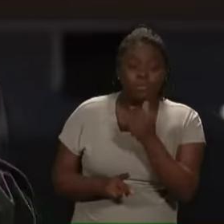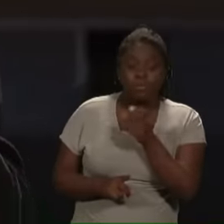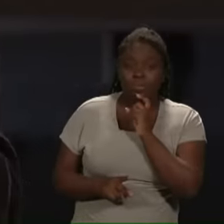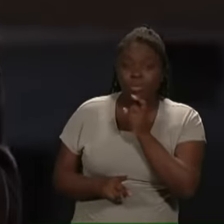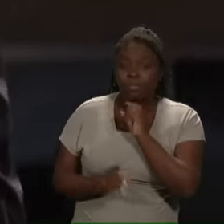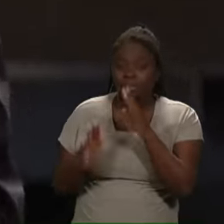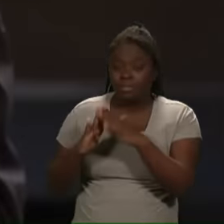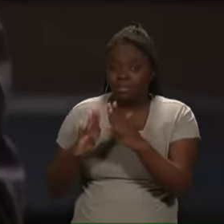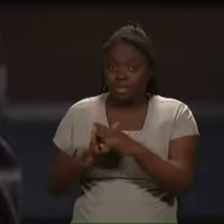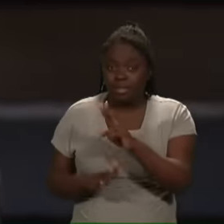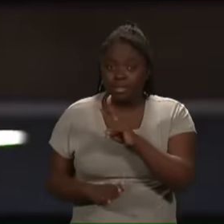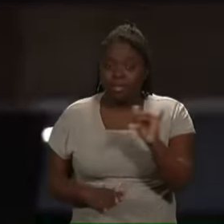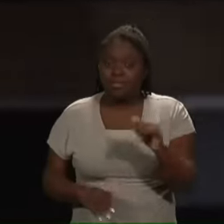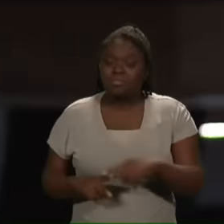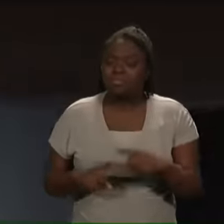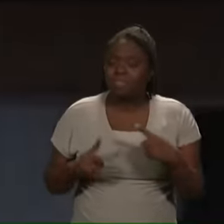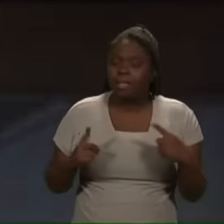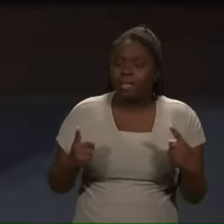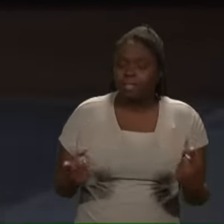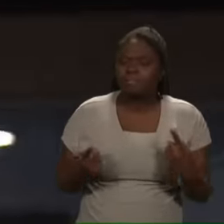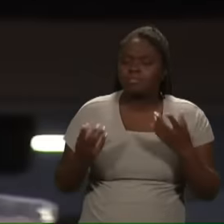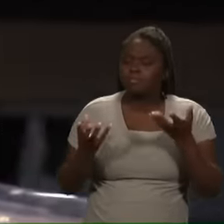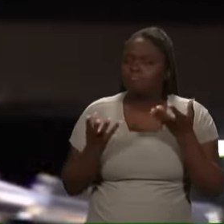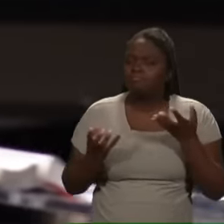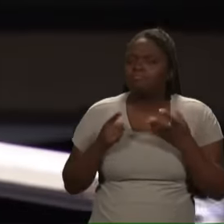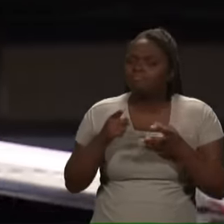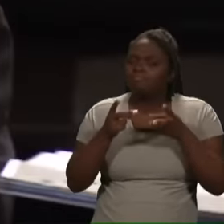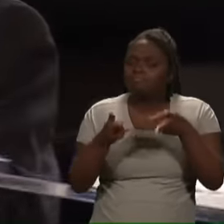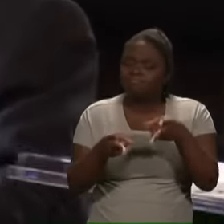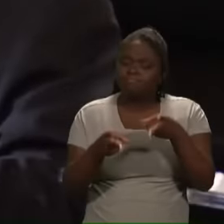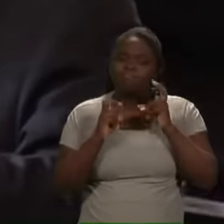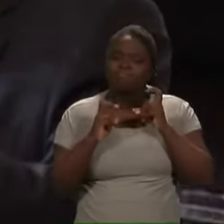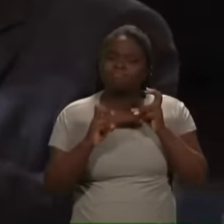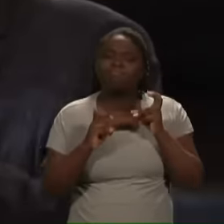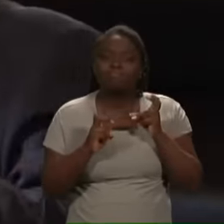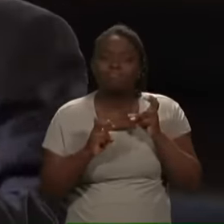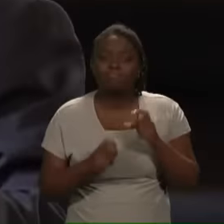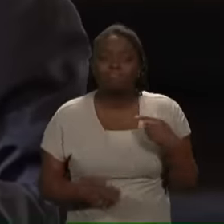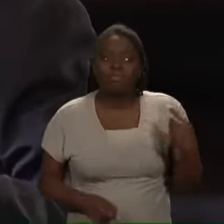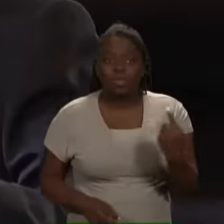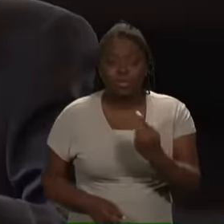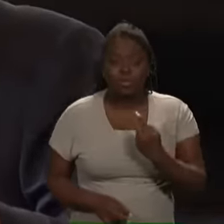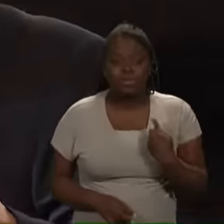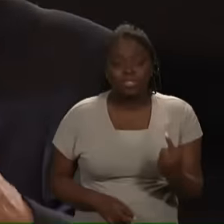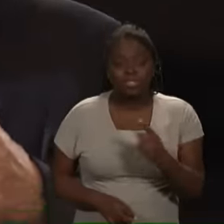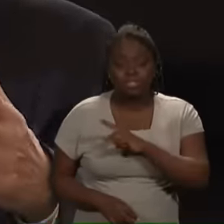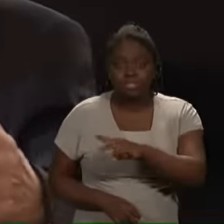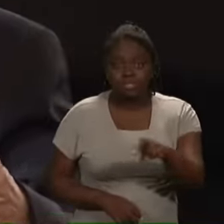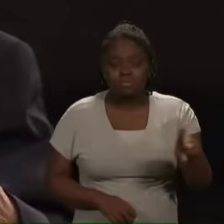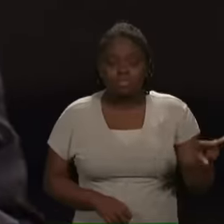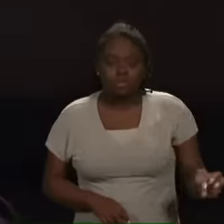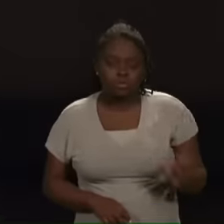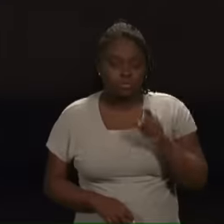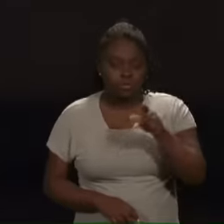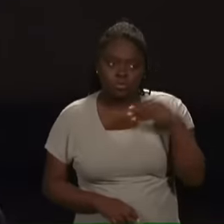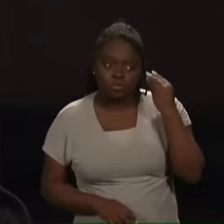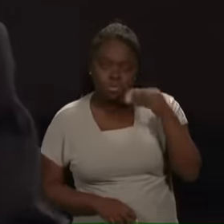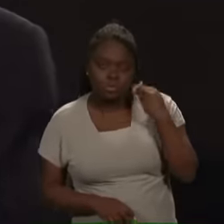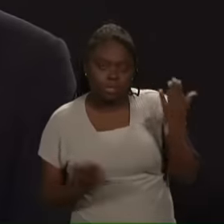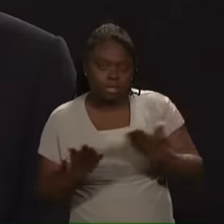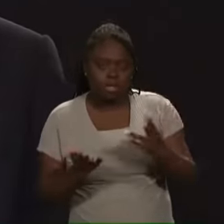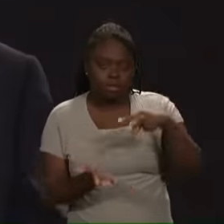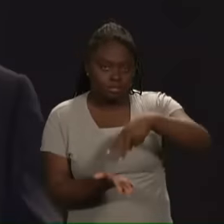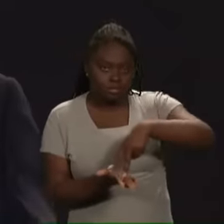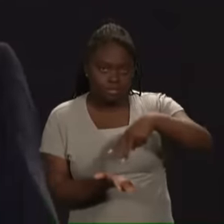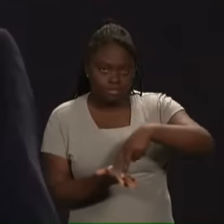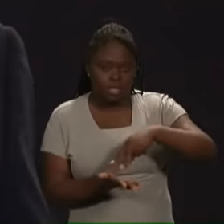casa. Mas não é isso. Eu quero que você perceba isso. Nós somos irmãos. Então, para você experimentar agora, fique em pé